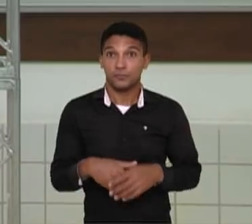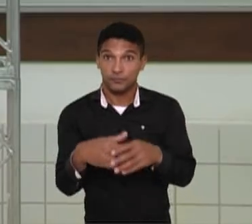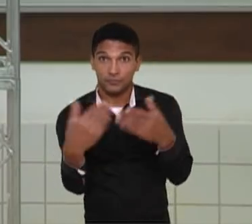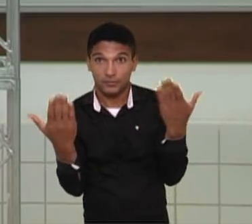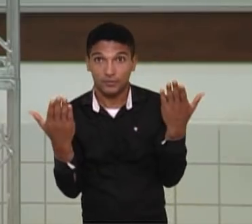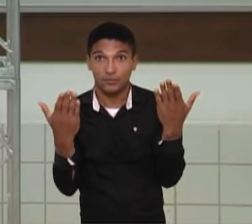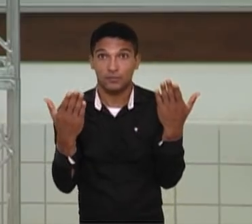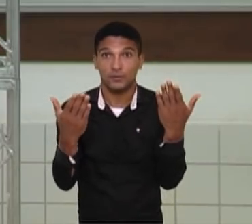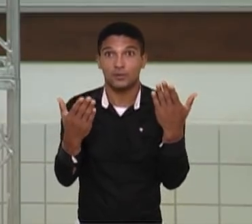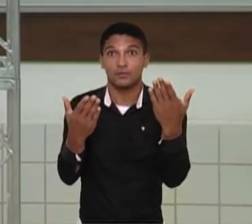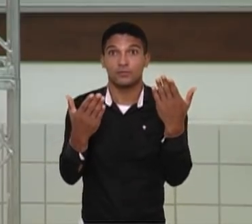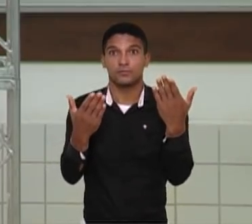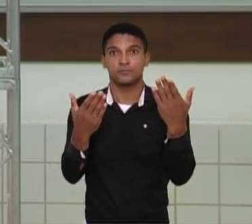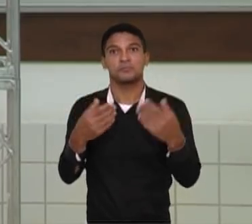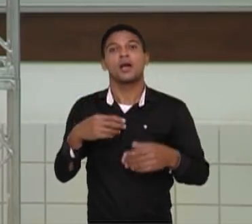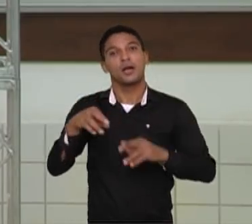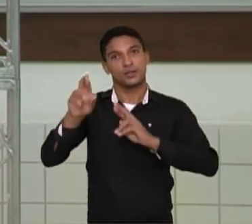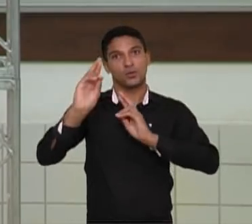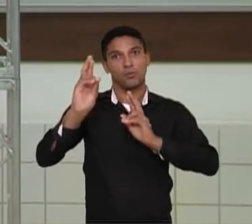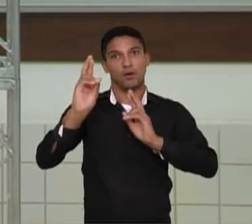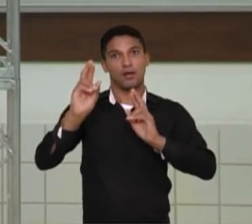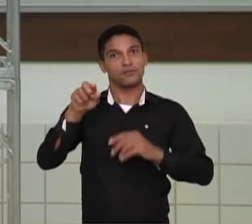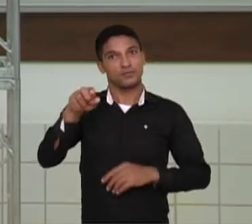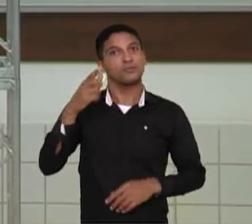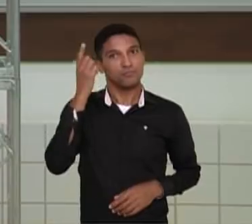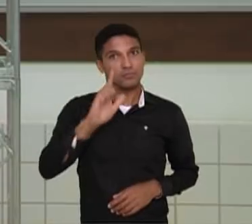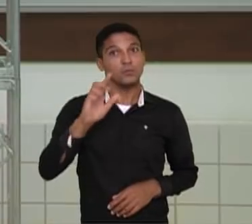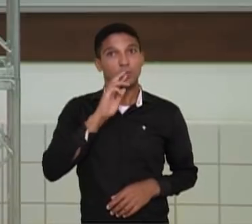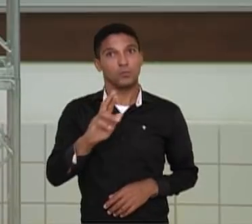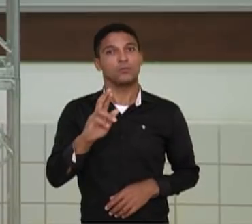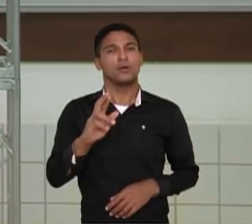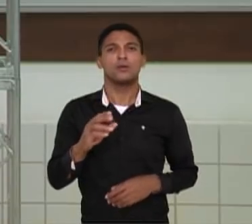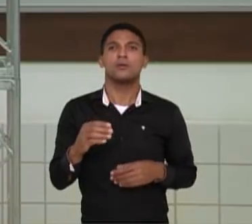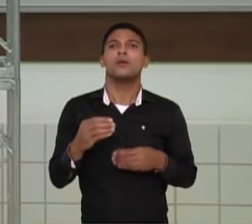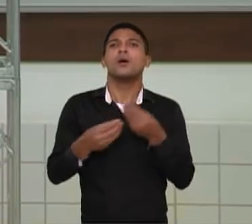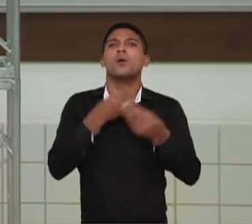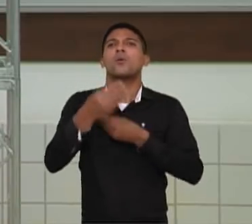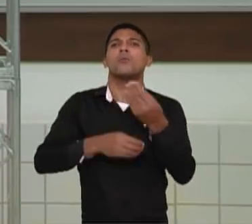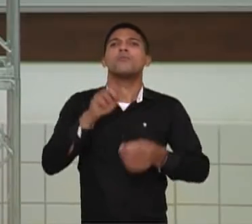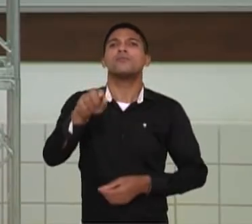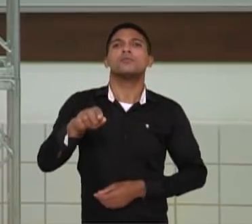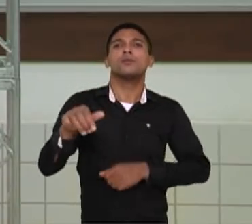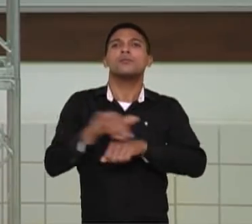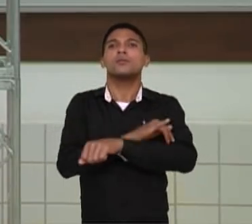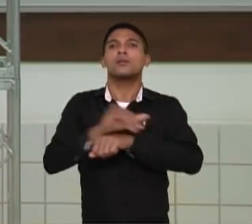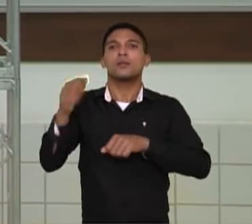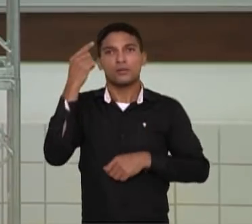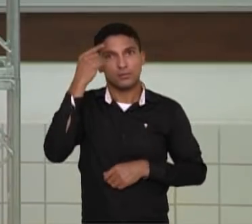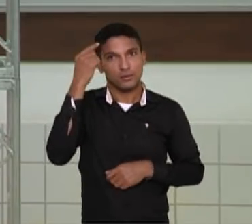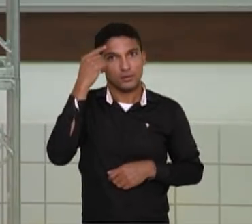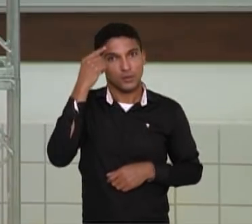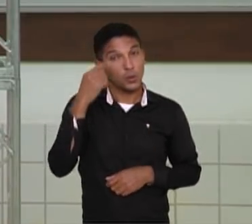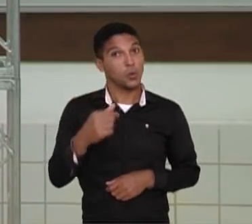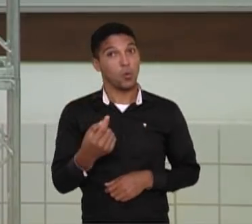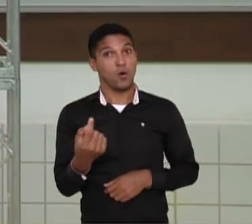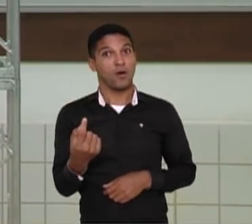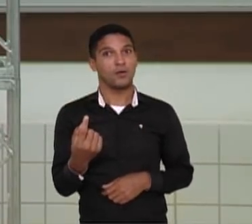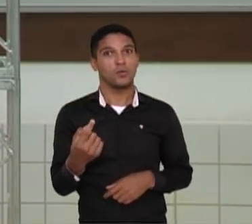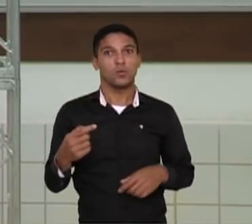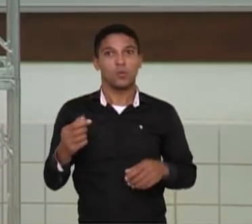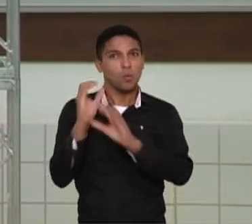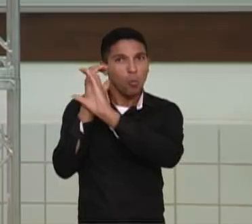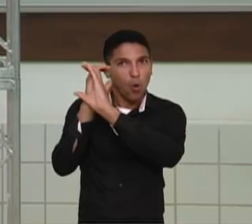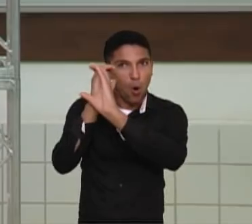Então, espero que você tenha acertado, né? O que você vai pensar? Bom, na primeira hora, o pessoal do estúdio aqui já